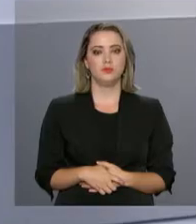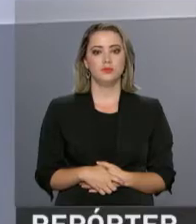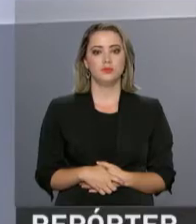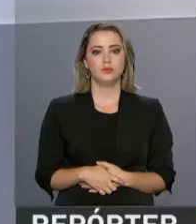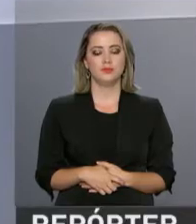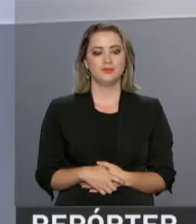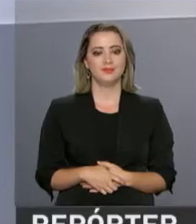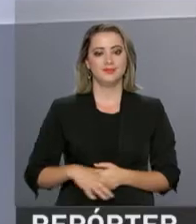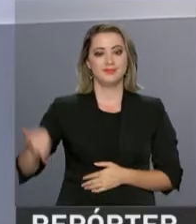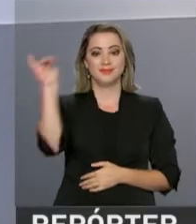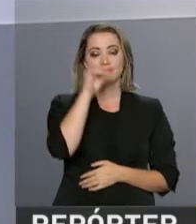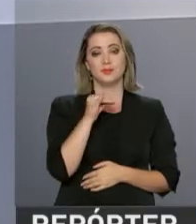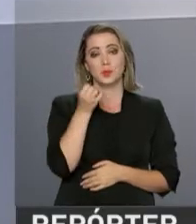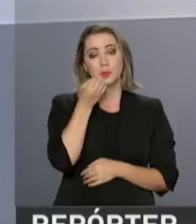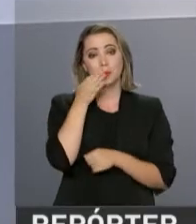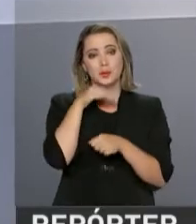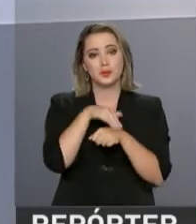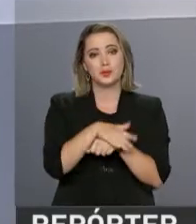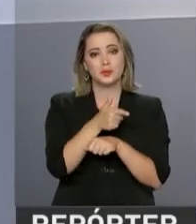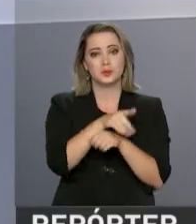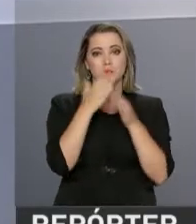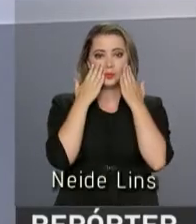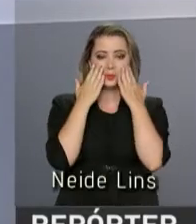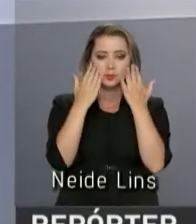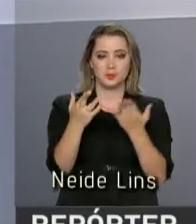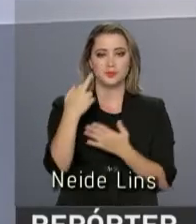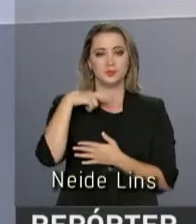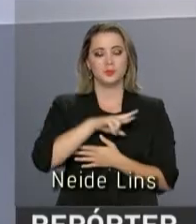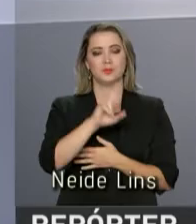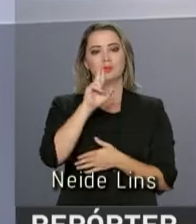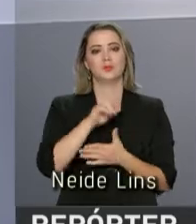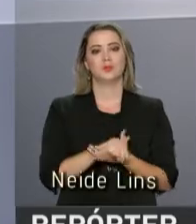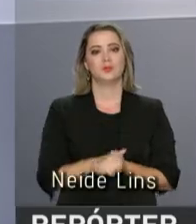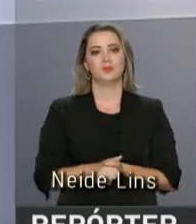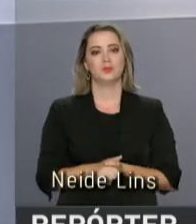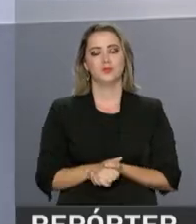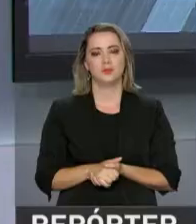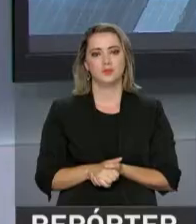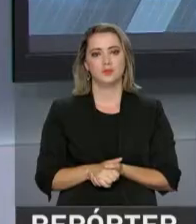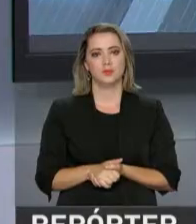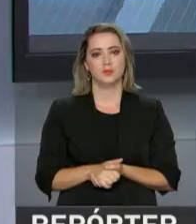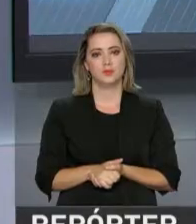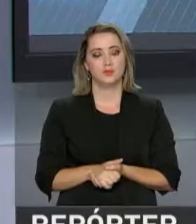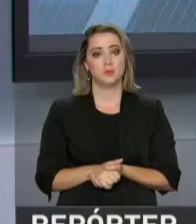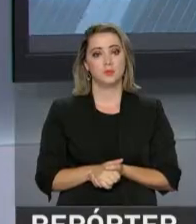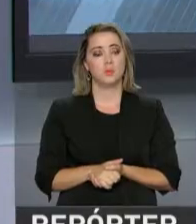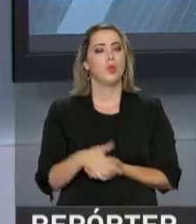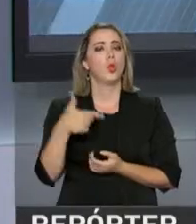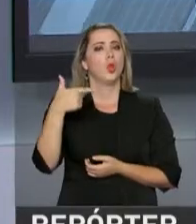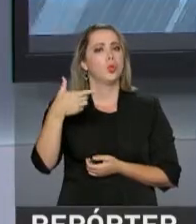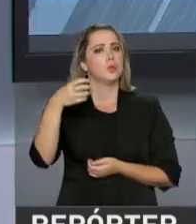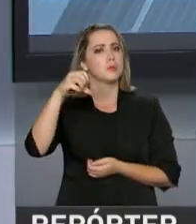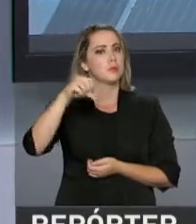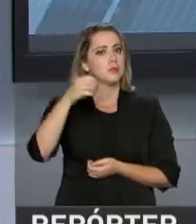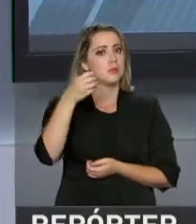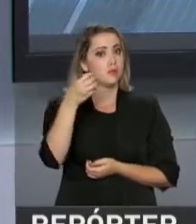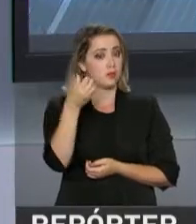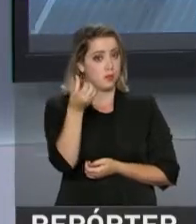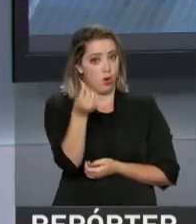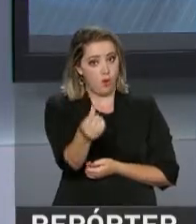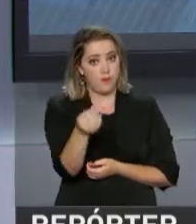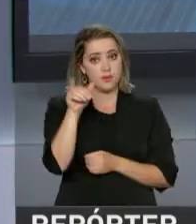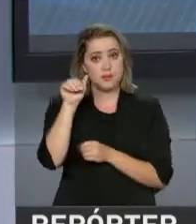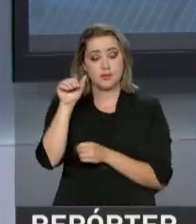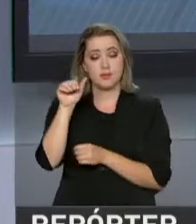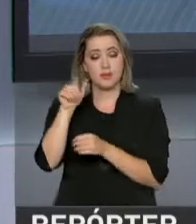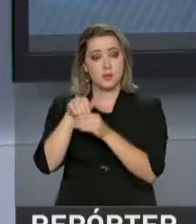olá boa noite começa agora mais uma edição do repórter nbr por 296 votos a